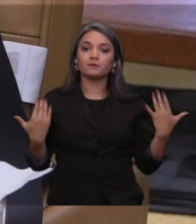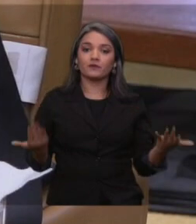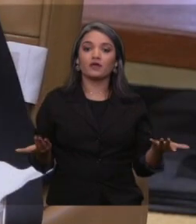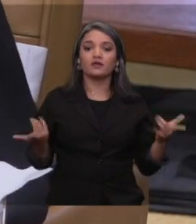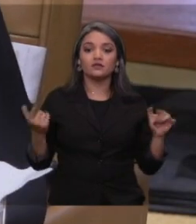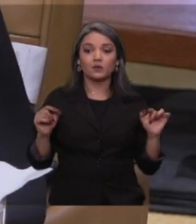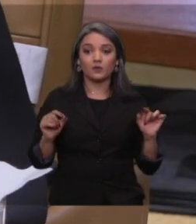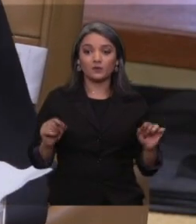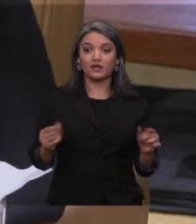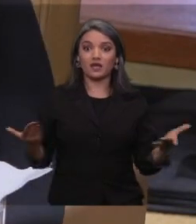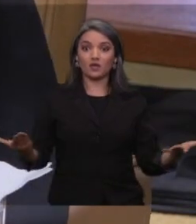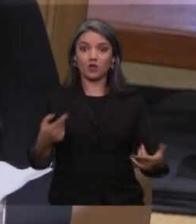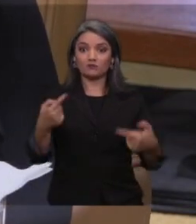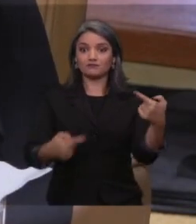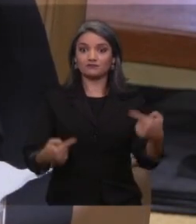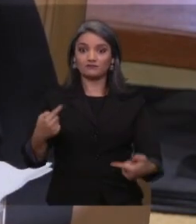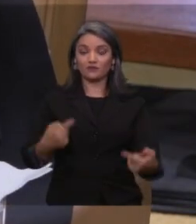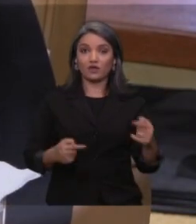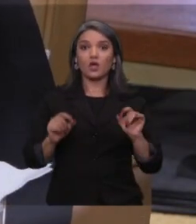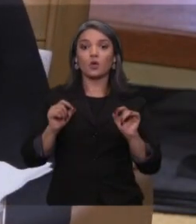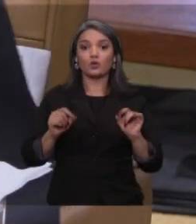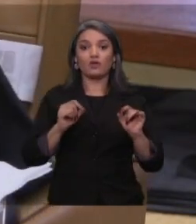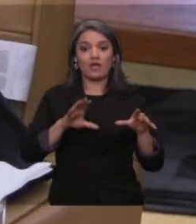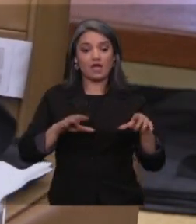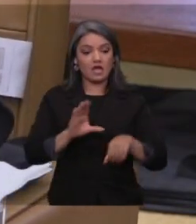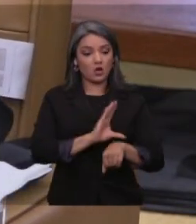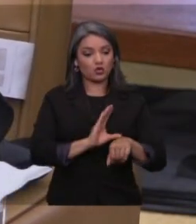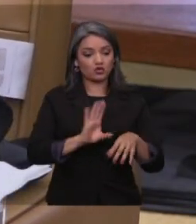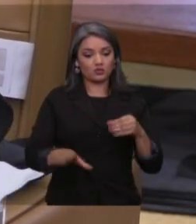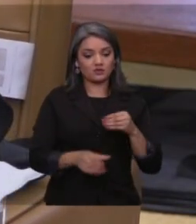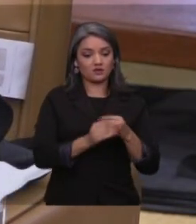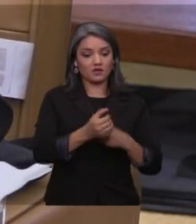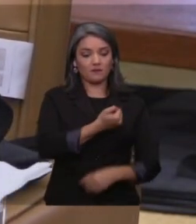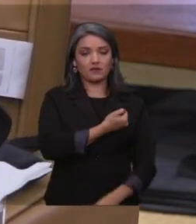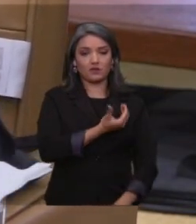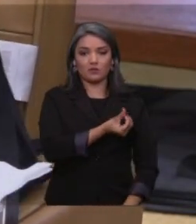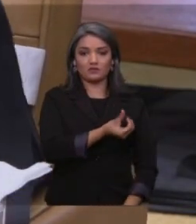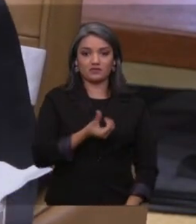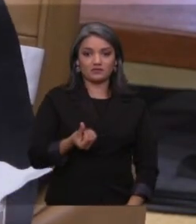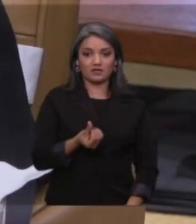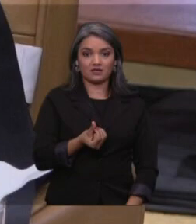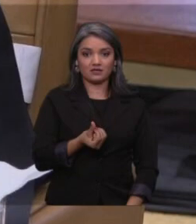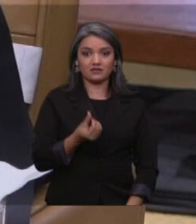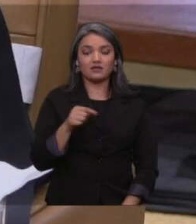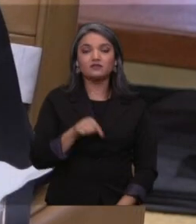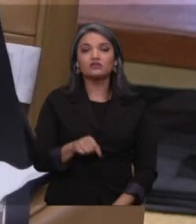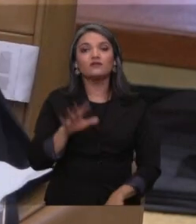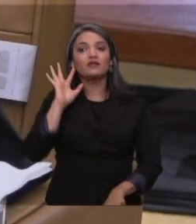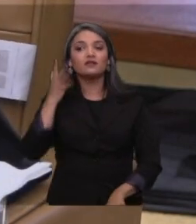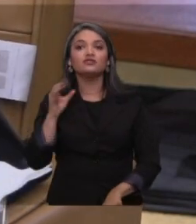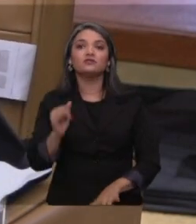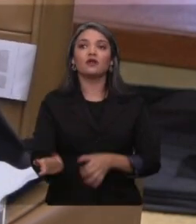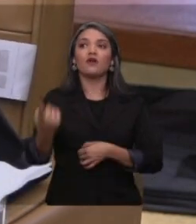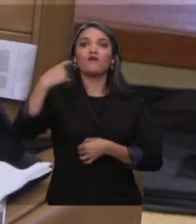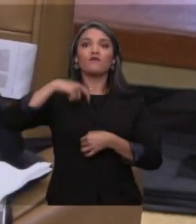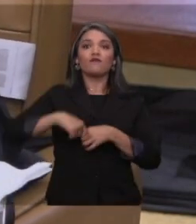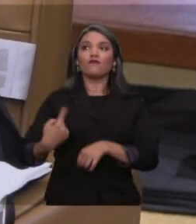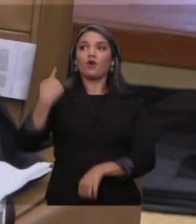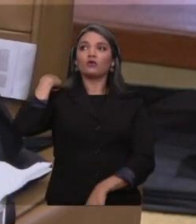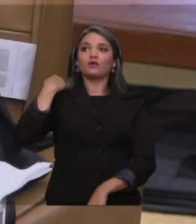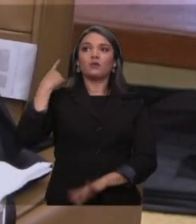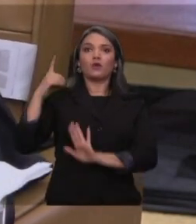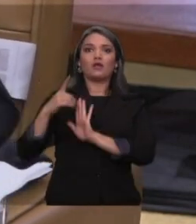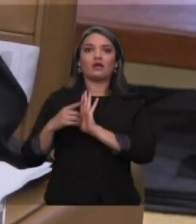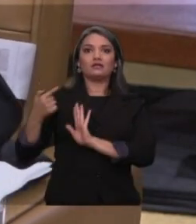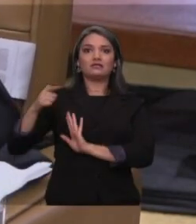está em debate significa, depois da Emenda 66, se nós vamos voltar à década de 70 ou não. Ou seja, se